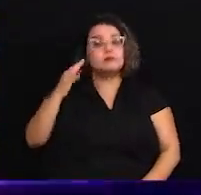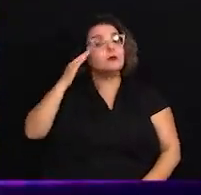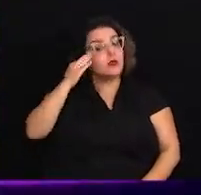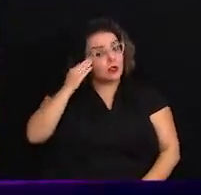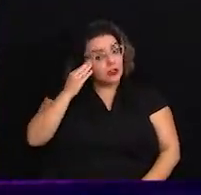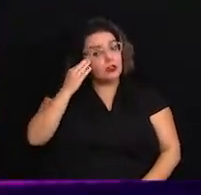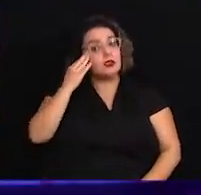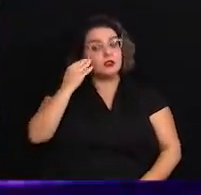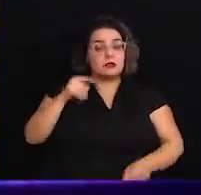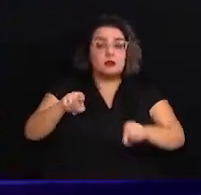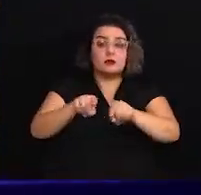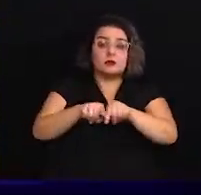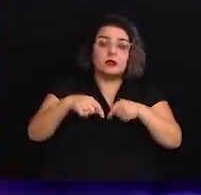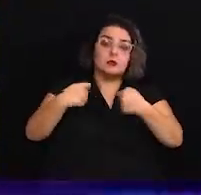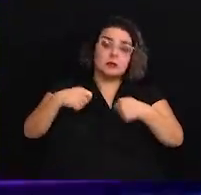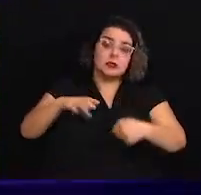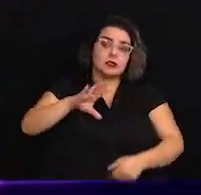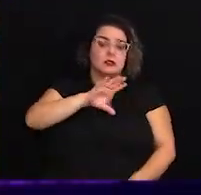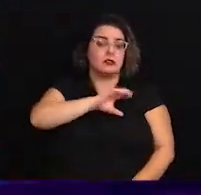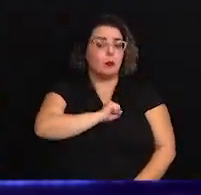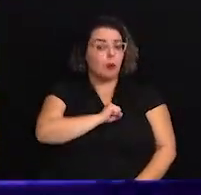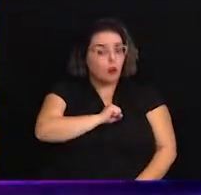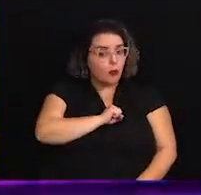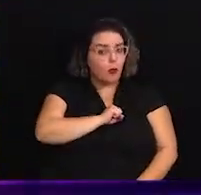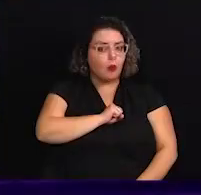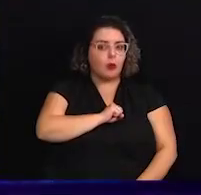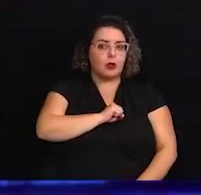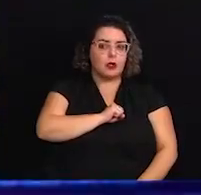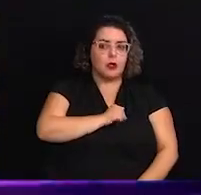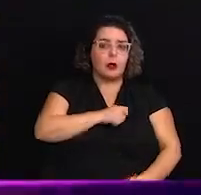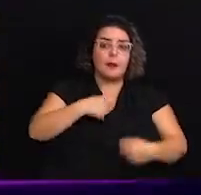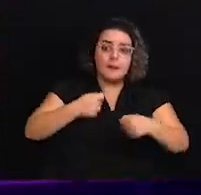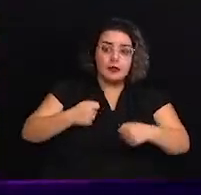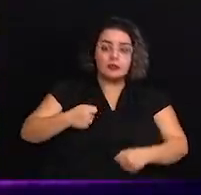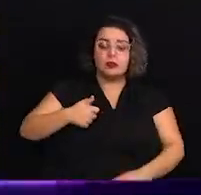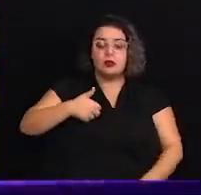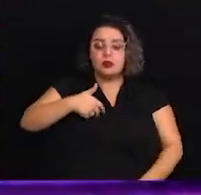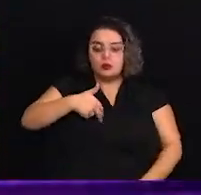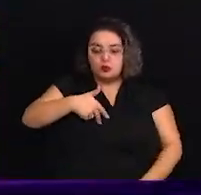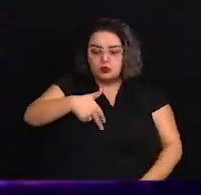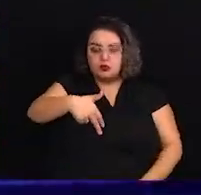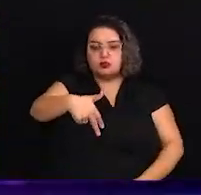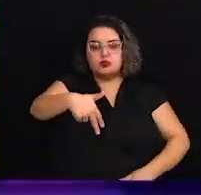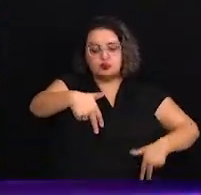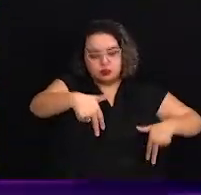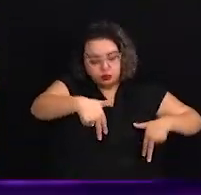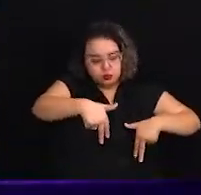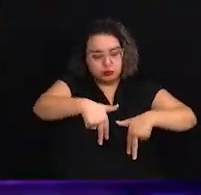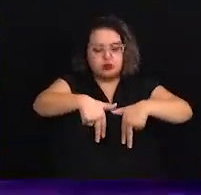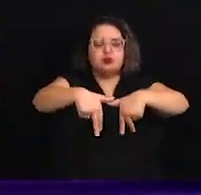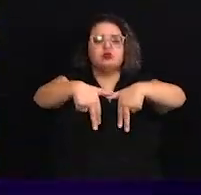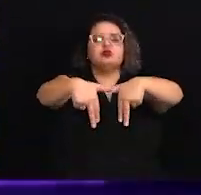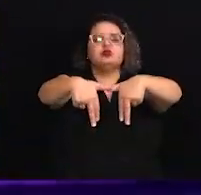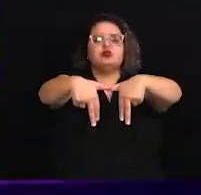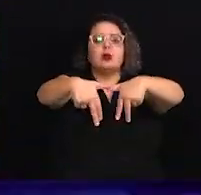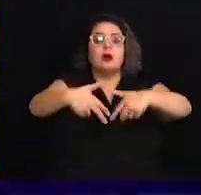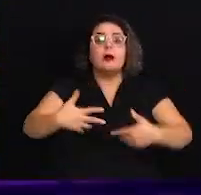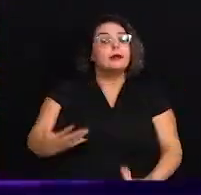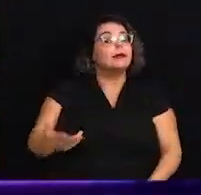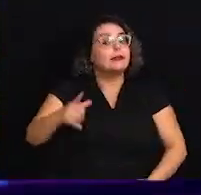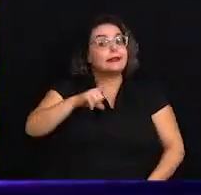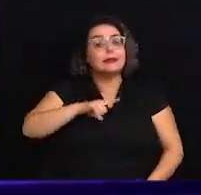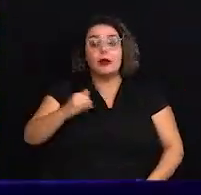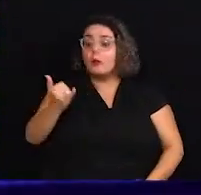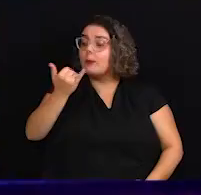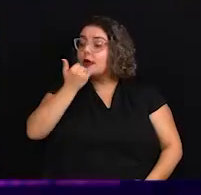e entende que você também precisa de amor, entende que você também precisa de caminhar de mãos dadas com perdão.